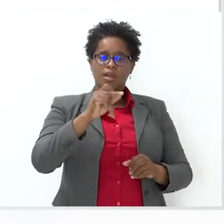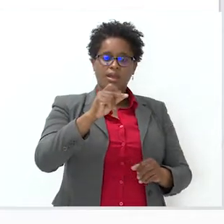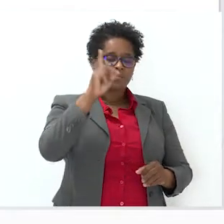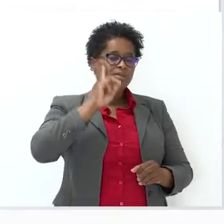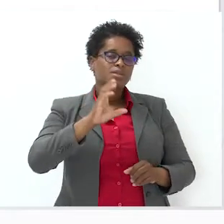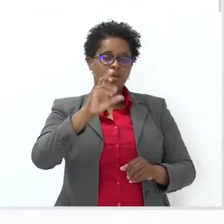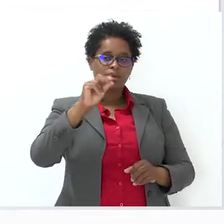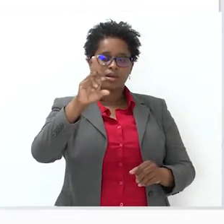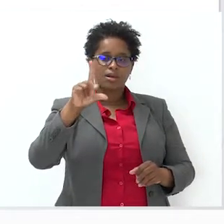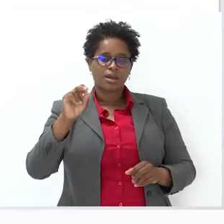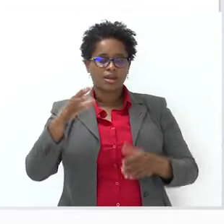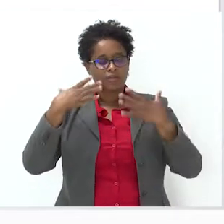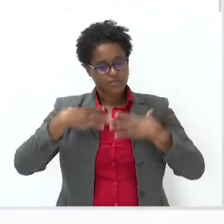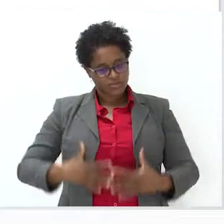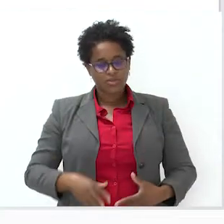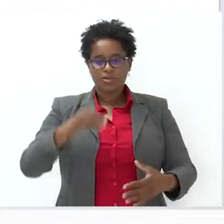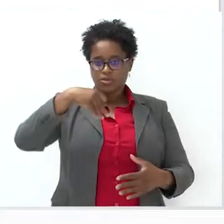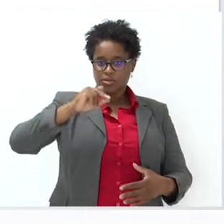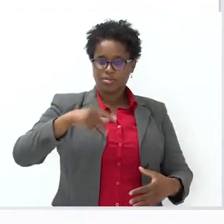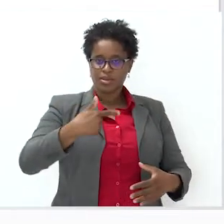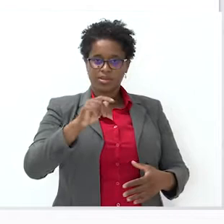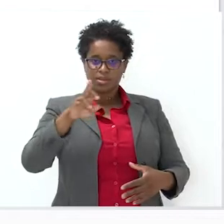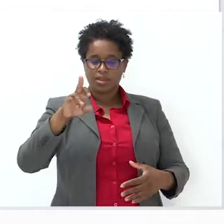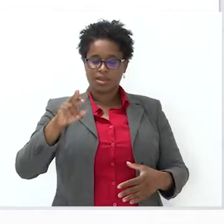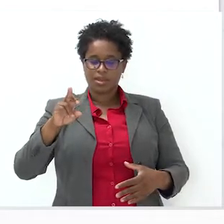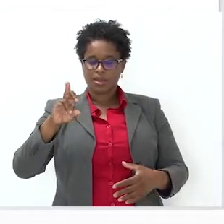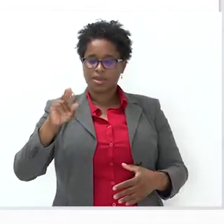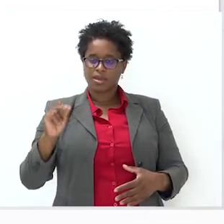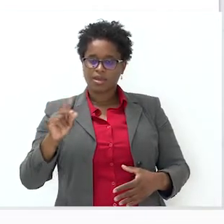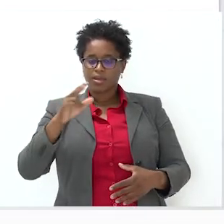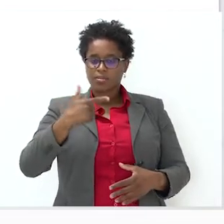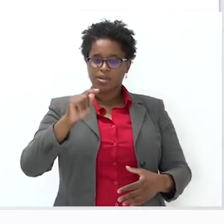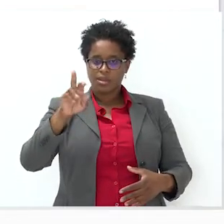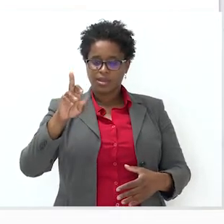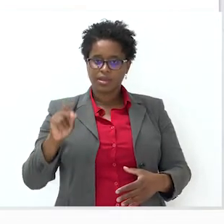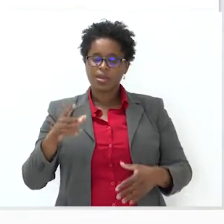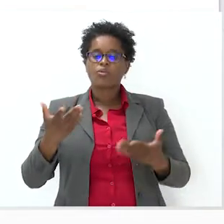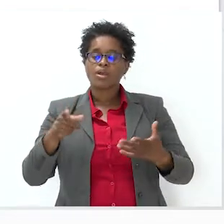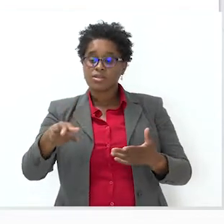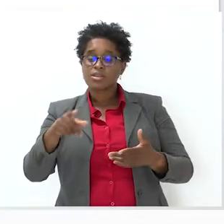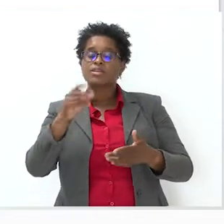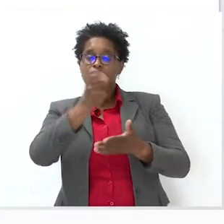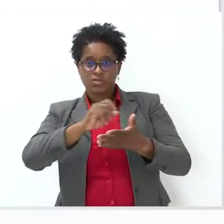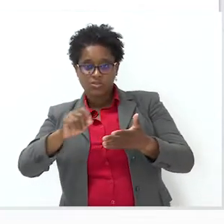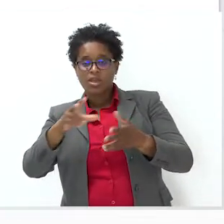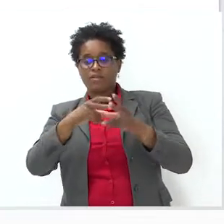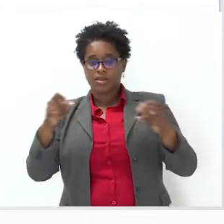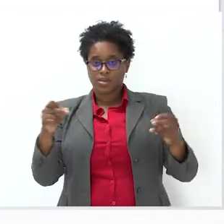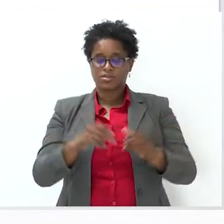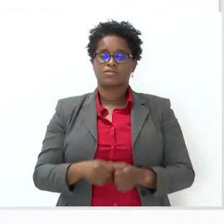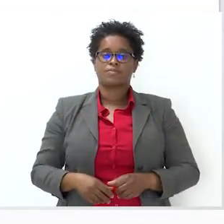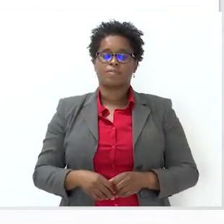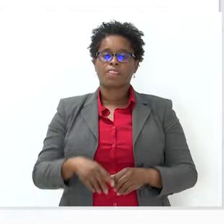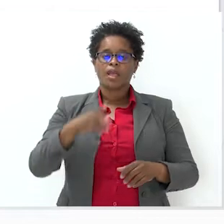vestiu-se pantera. Qual é a preposição que está aqui que serve para completar a frase? Os